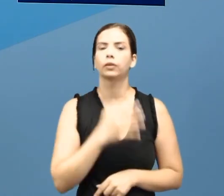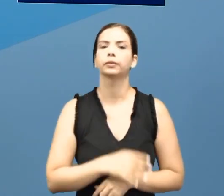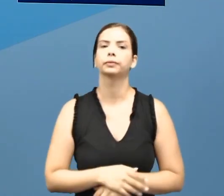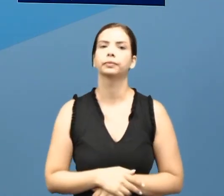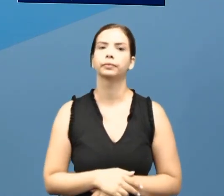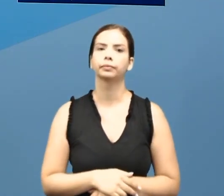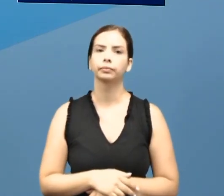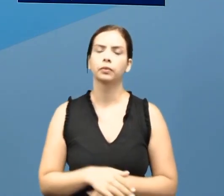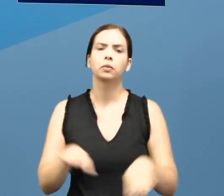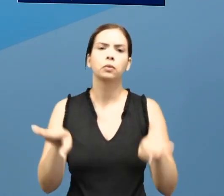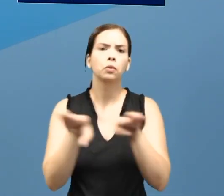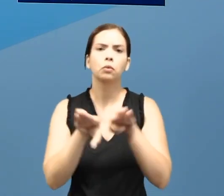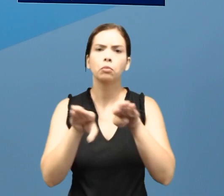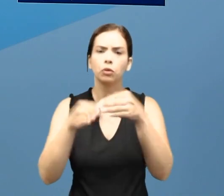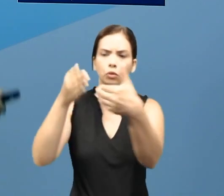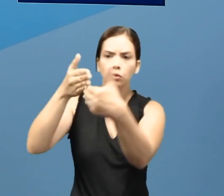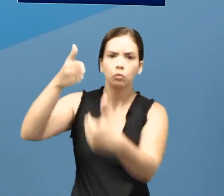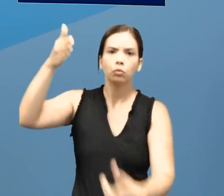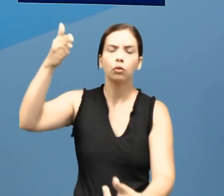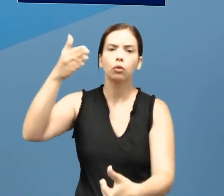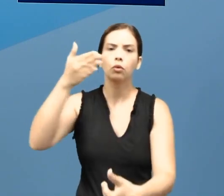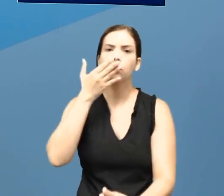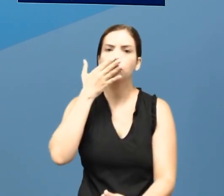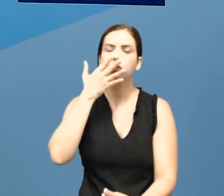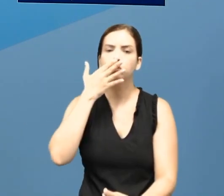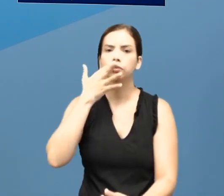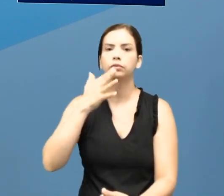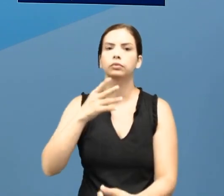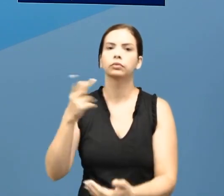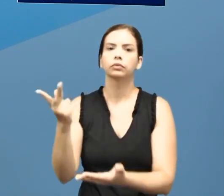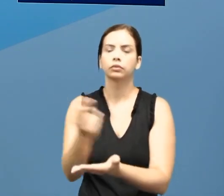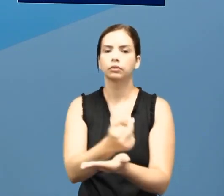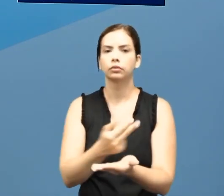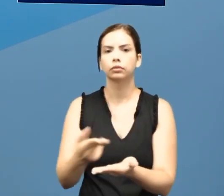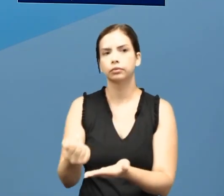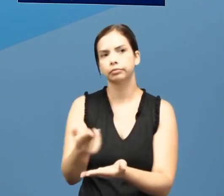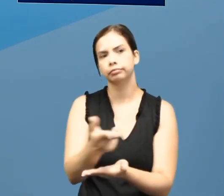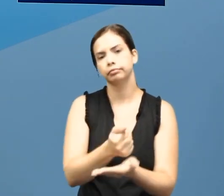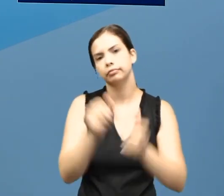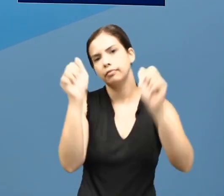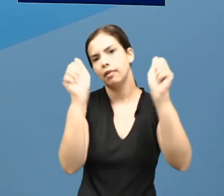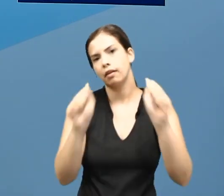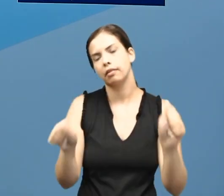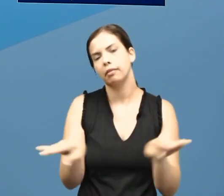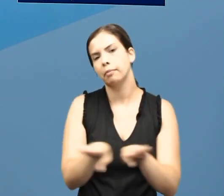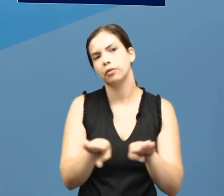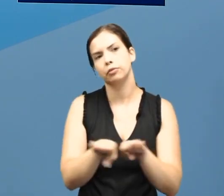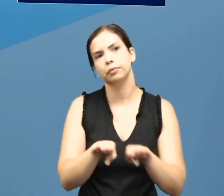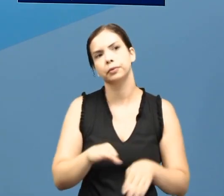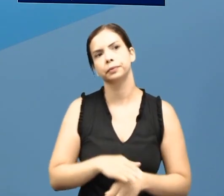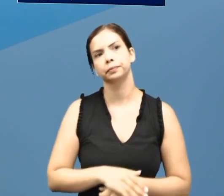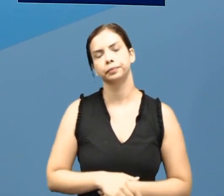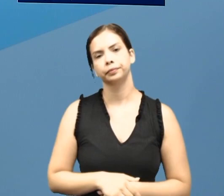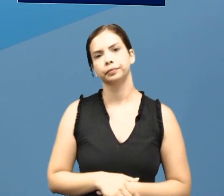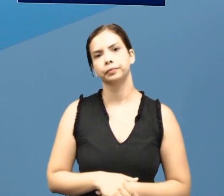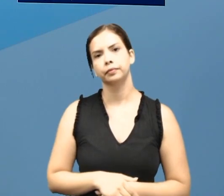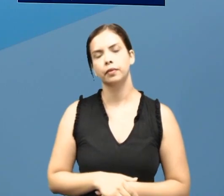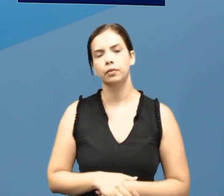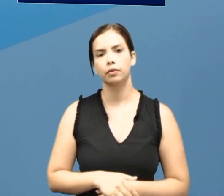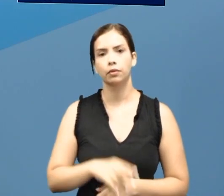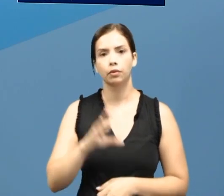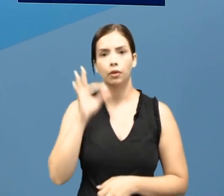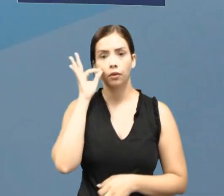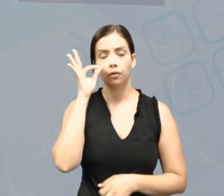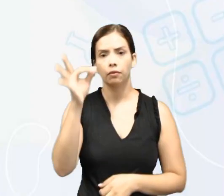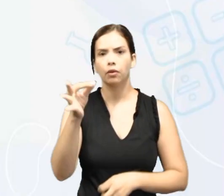tons, né, no mesmo muro de cores, né, no mesmo desenho, na mesma arte. E agora, a gente vai ver um pouquinho